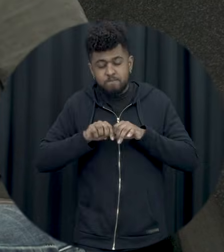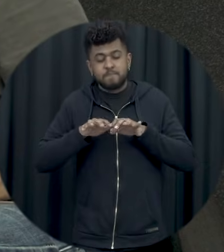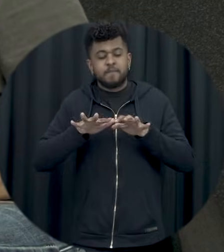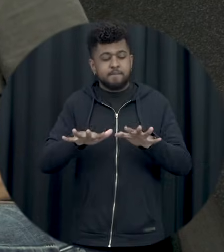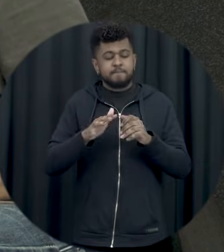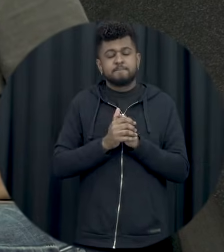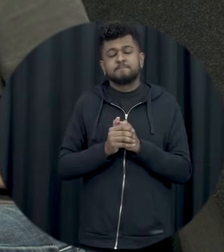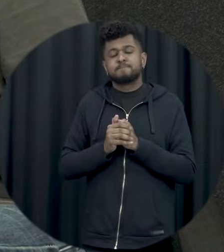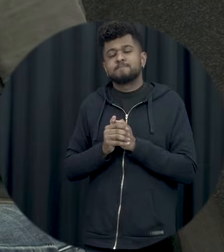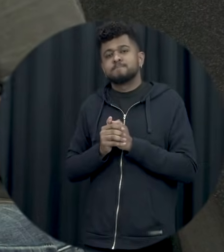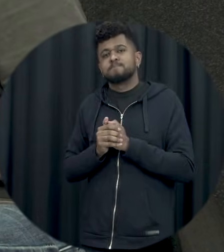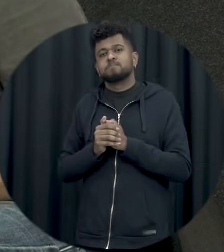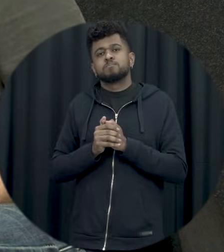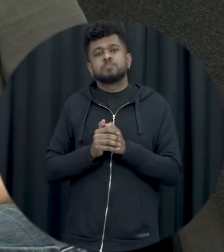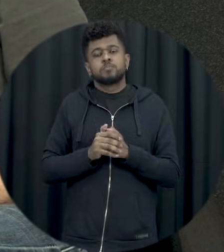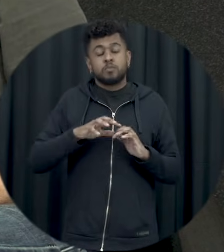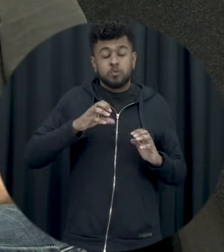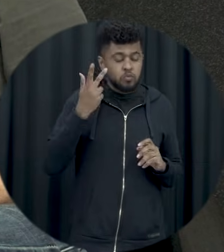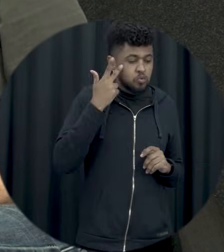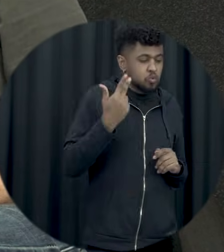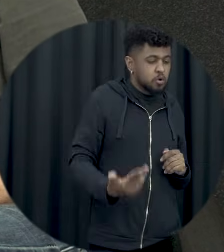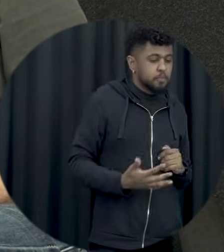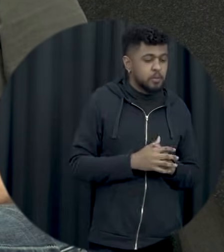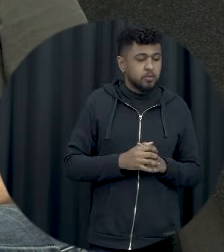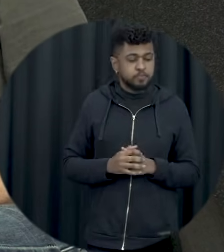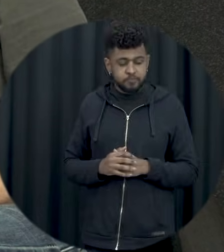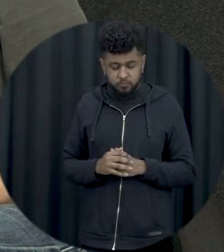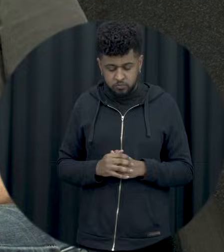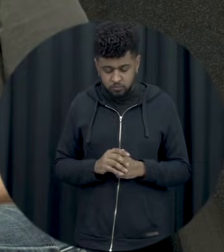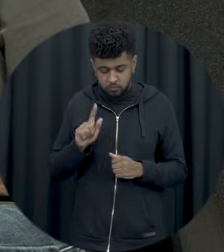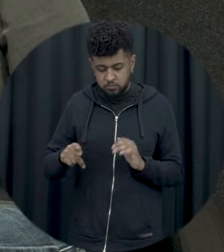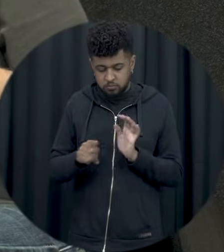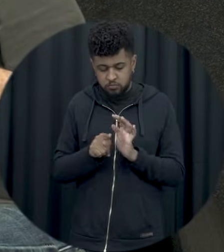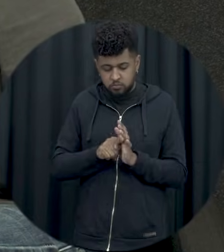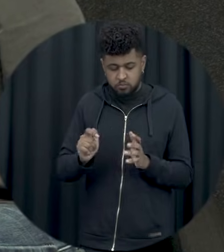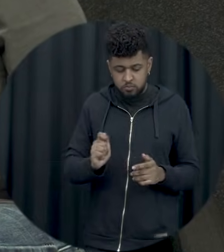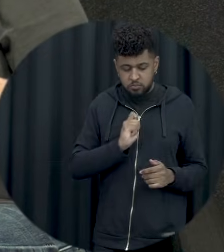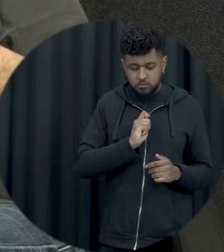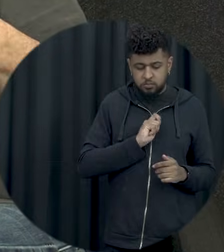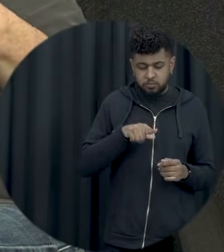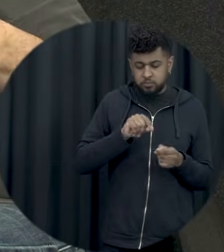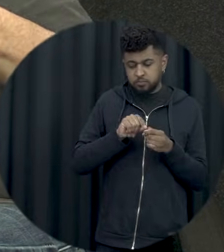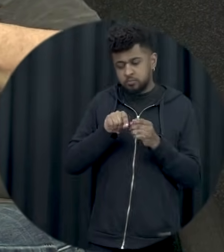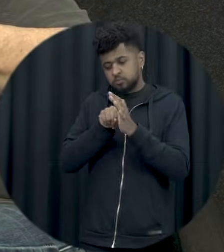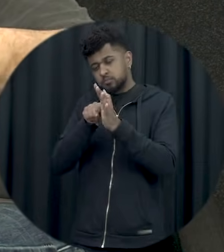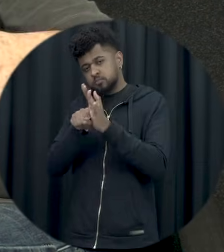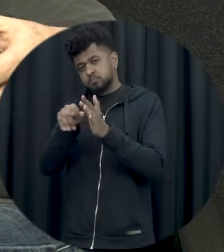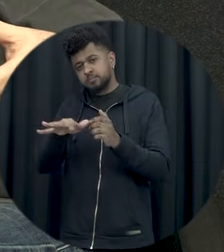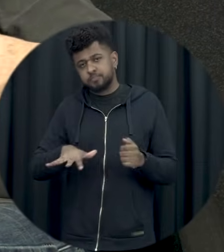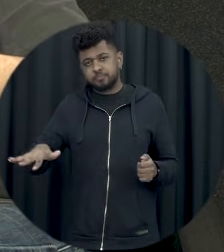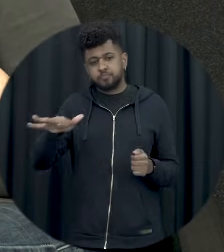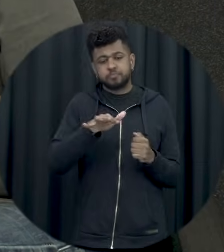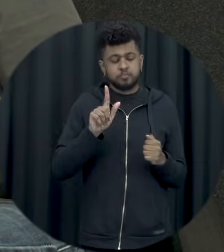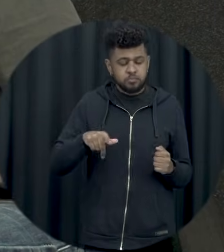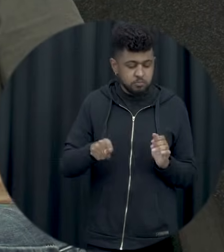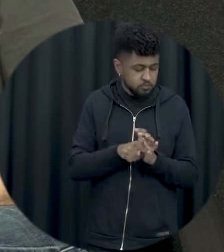compartilhável, comum a investida do antropólogo é de fazer pesquisa de campo, de estar no meio de onde